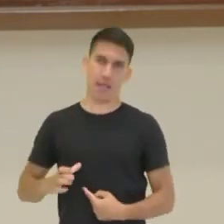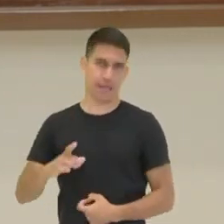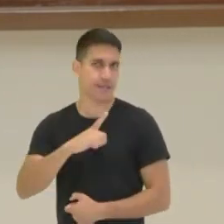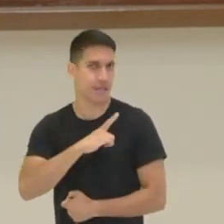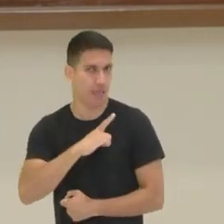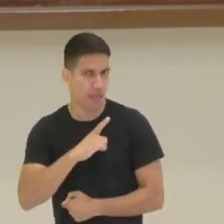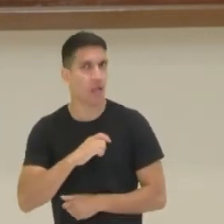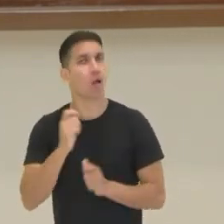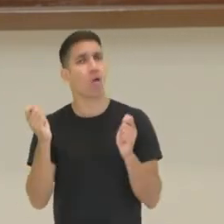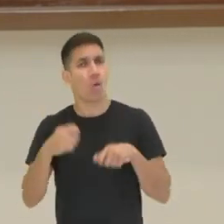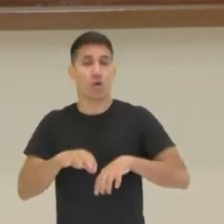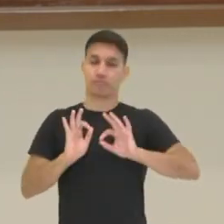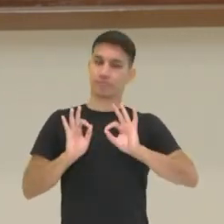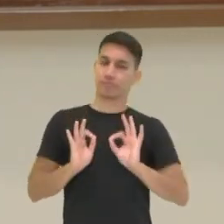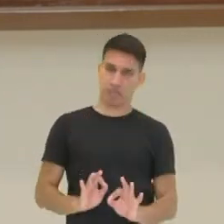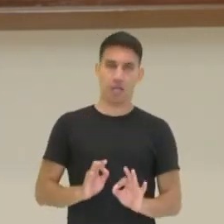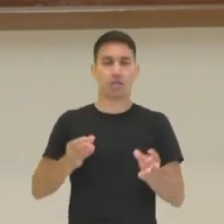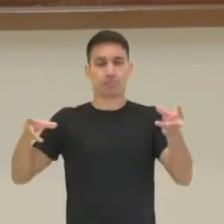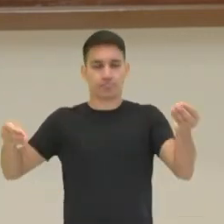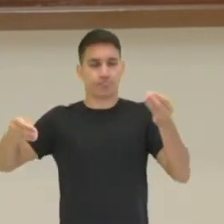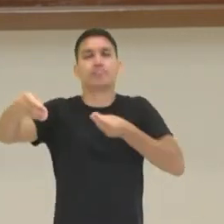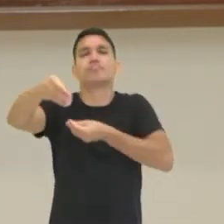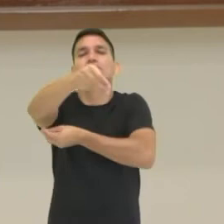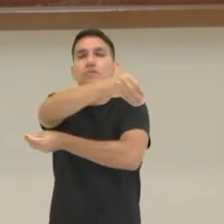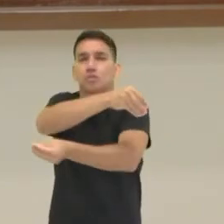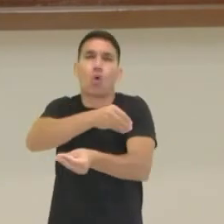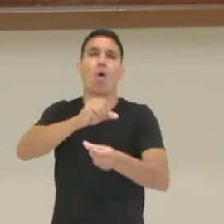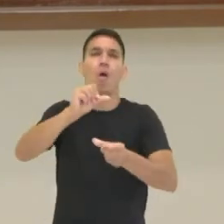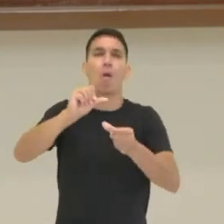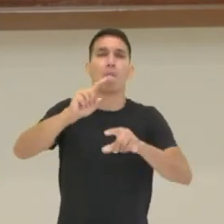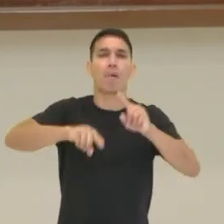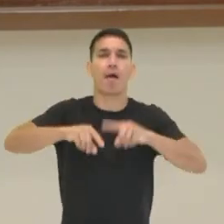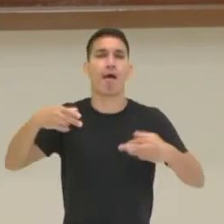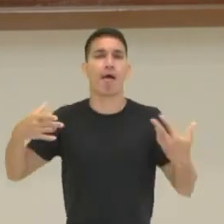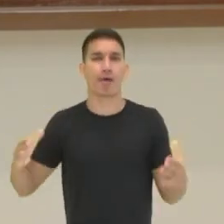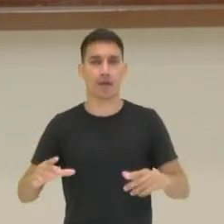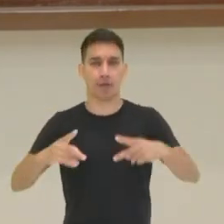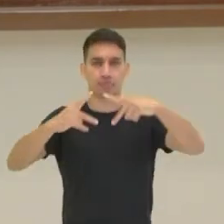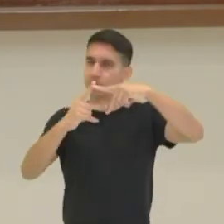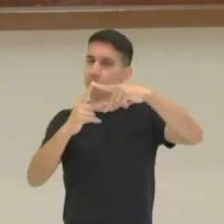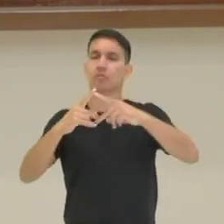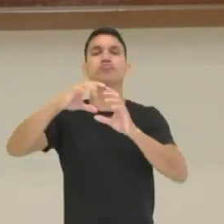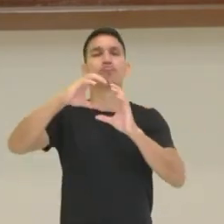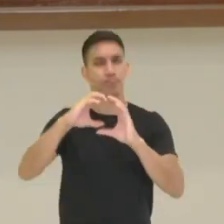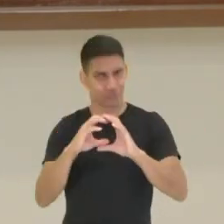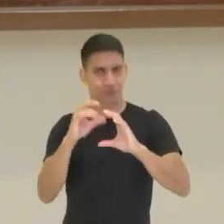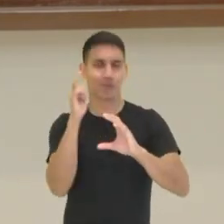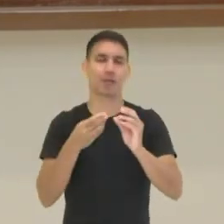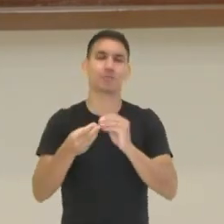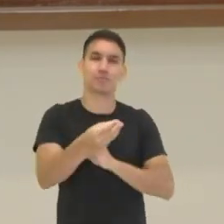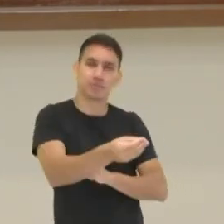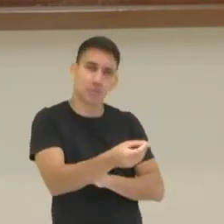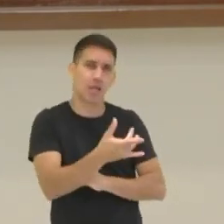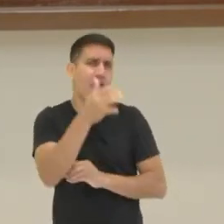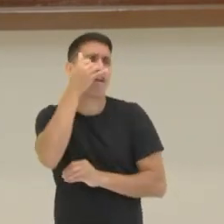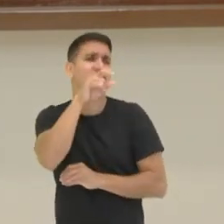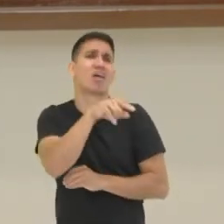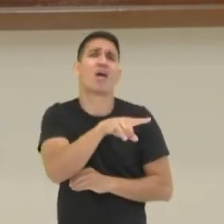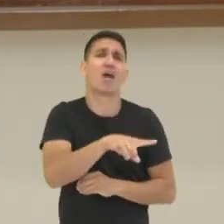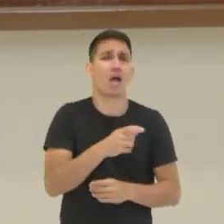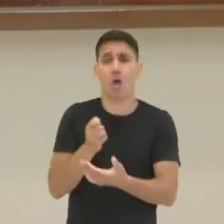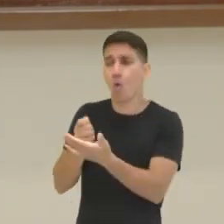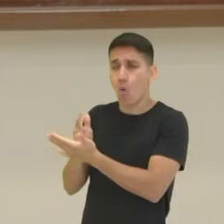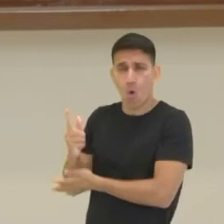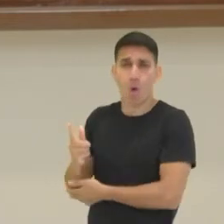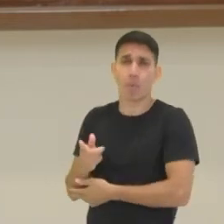de forma correta a troca, evitando assim que o consumidor se sinta prejudicado, que ele tenha que arcar com esse prejuízo,